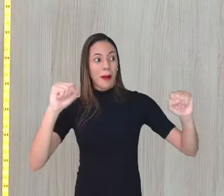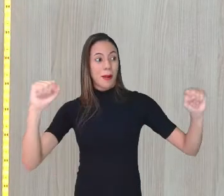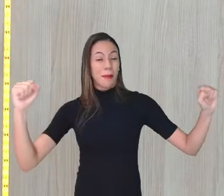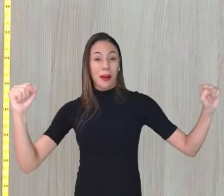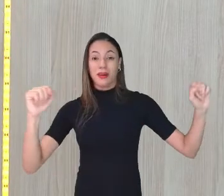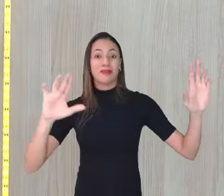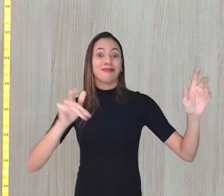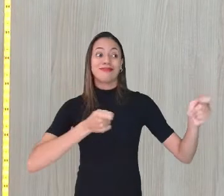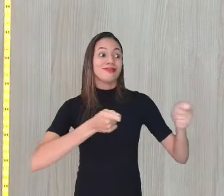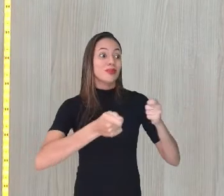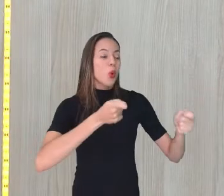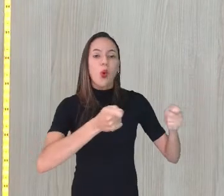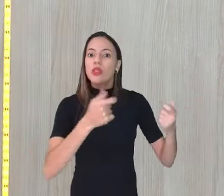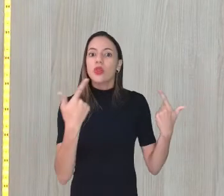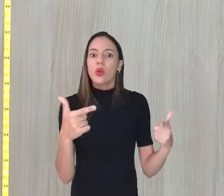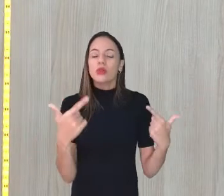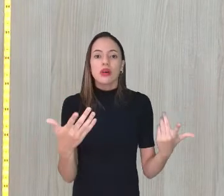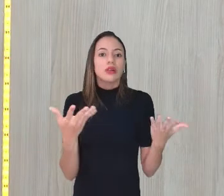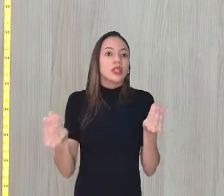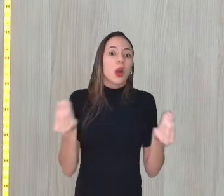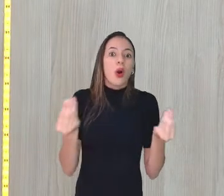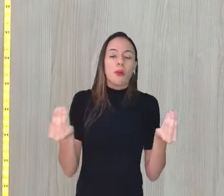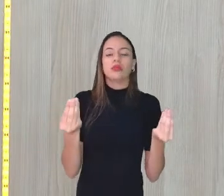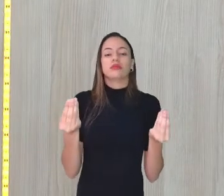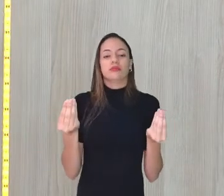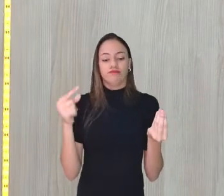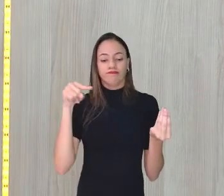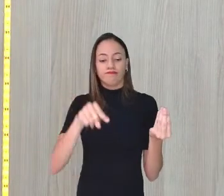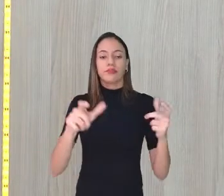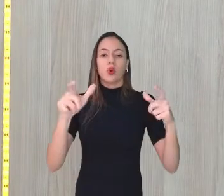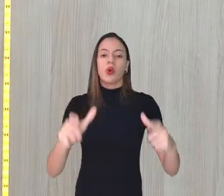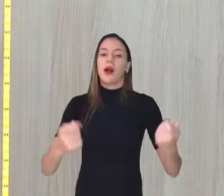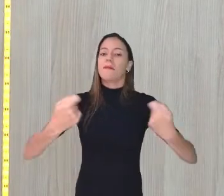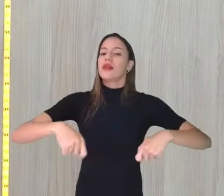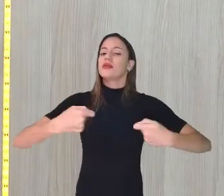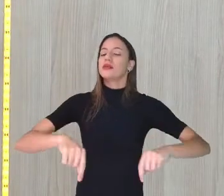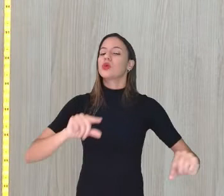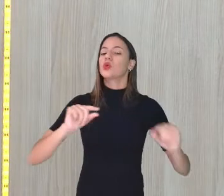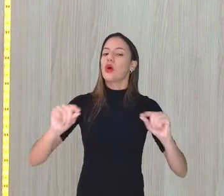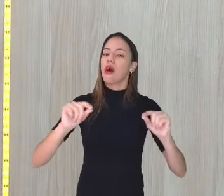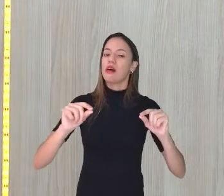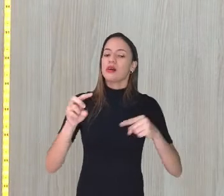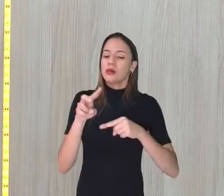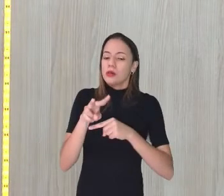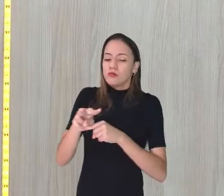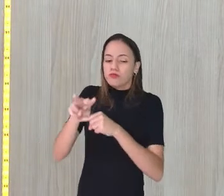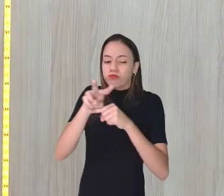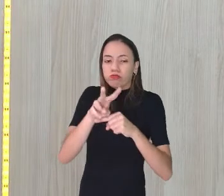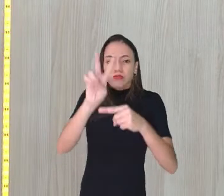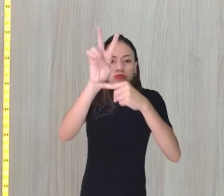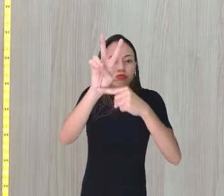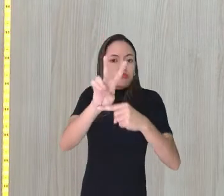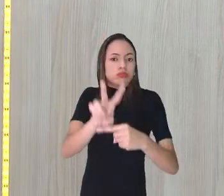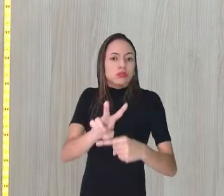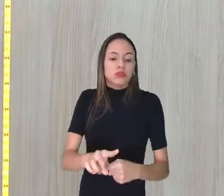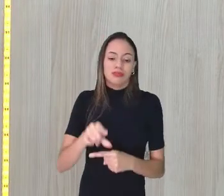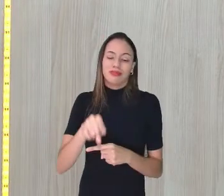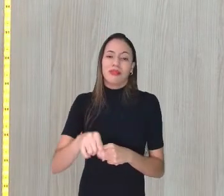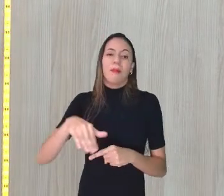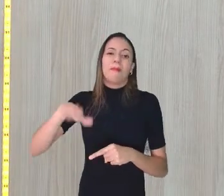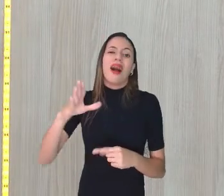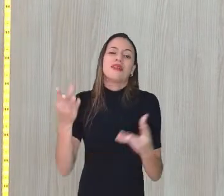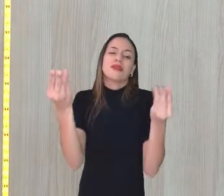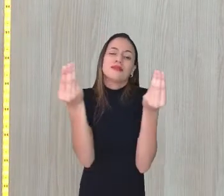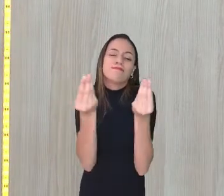unidade de conservação, a gente está entendendo que aquele lugar precisa de um olhar de preservação, porque é mais sensível,